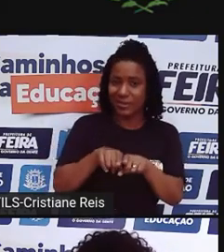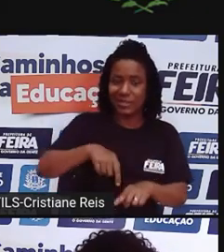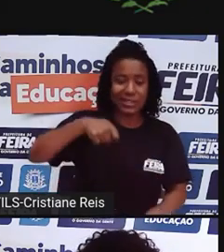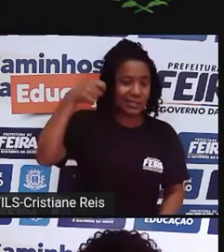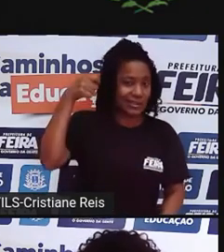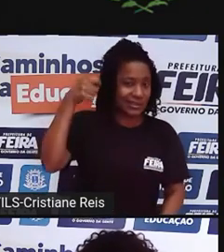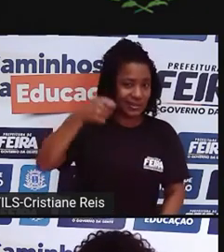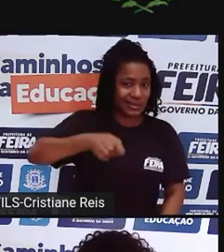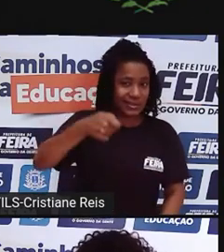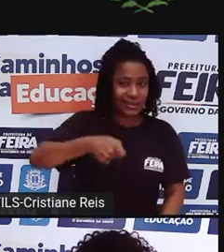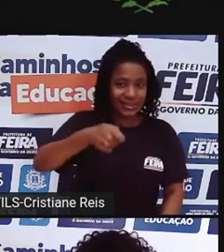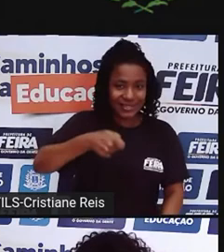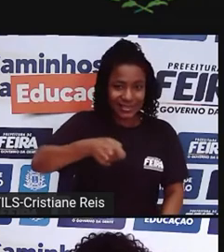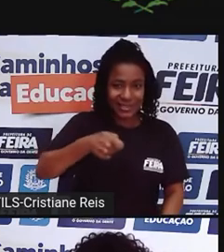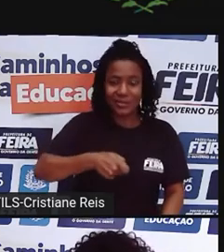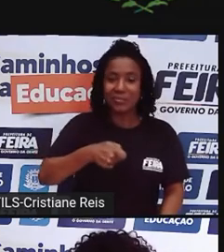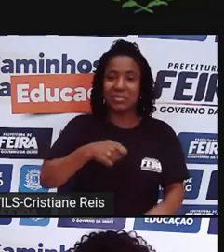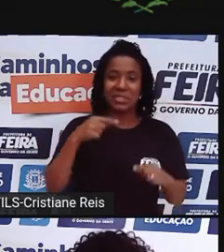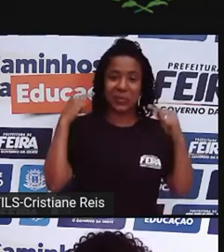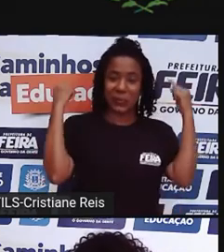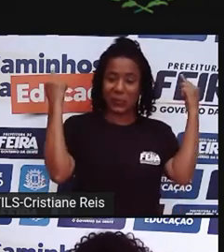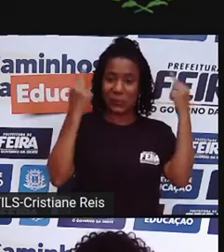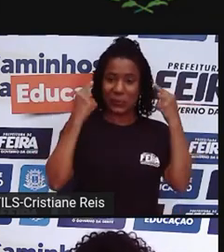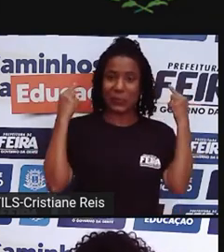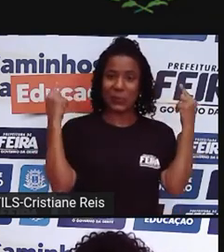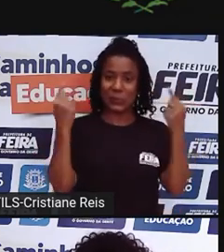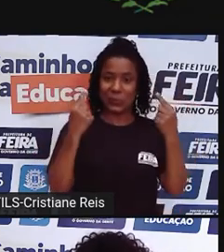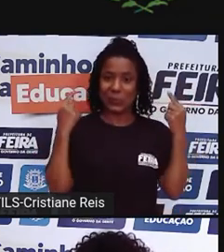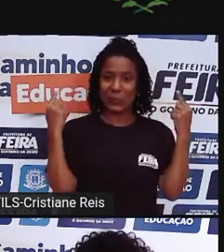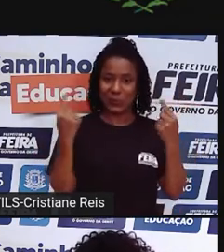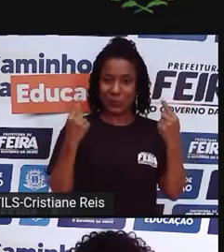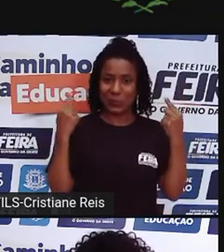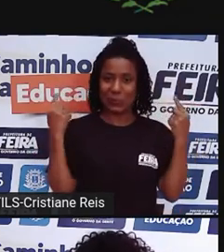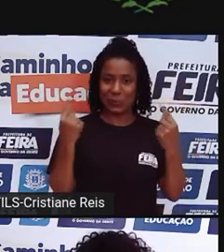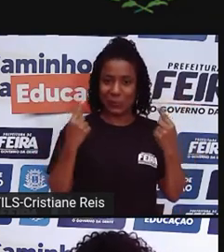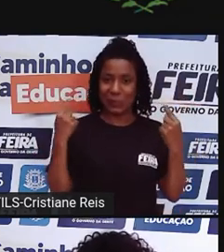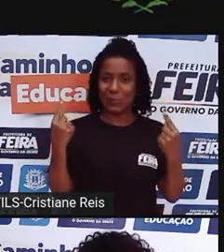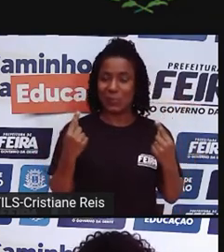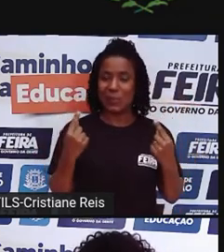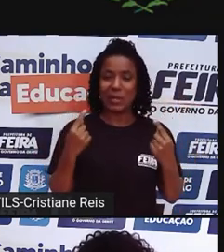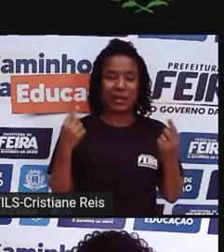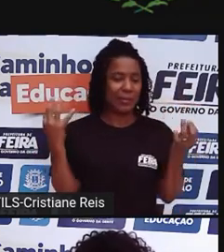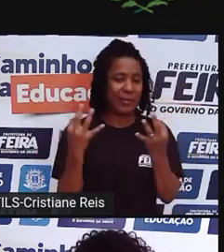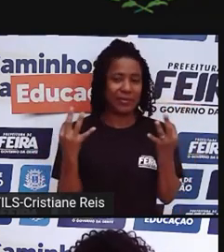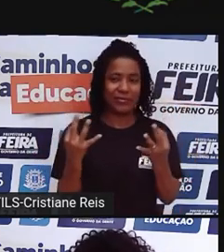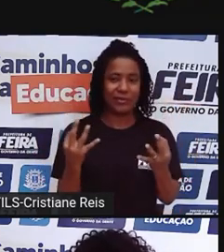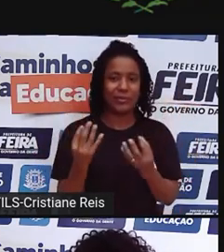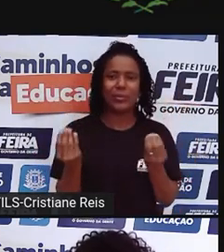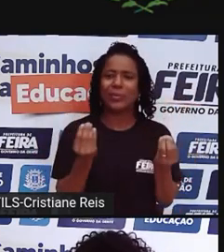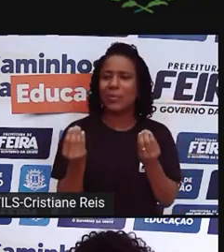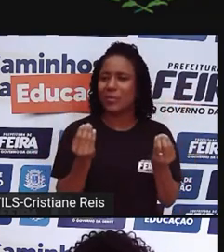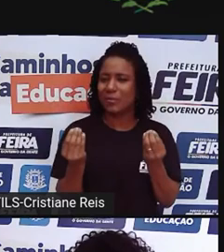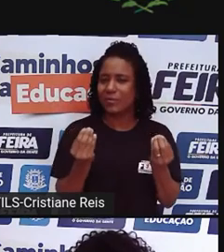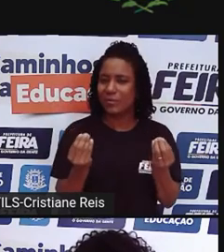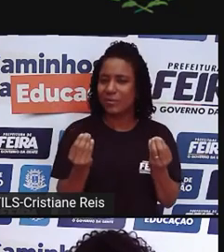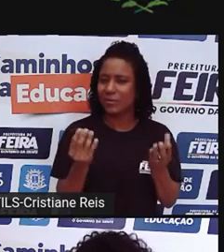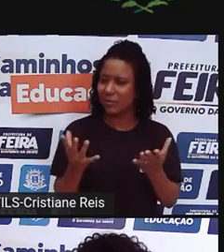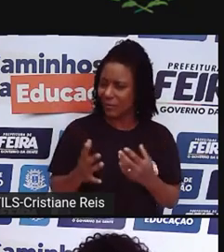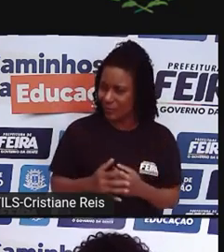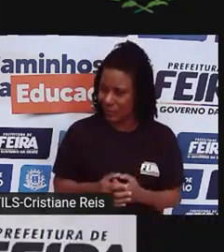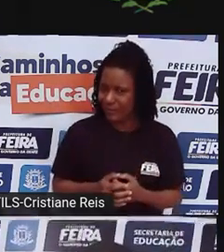ouvi falar disso na internet. Me explica aí rapidinho, porque nosso tempo tá quase acabando, como é essa tal da ditadura do cacho perfeito,